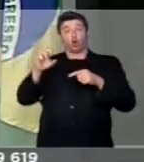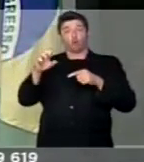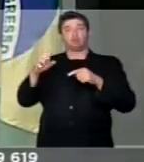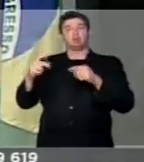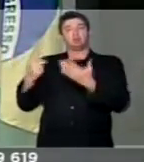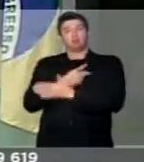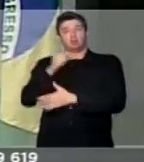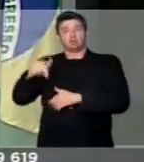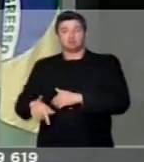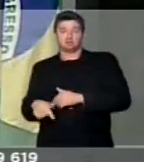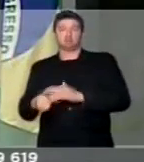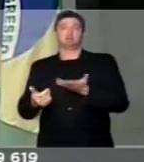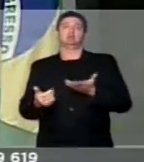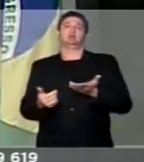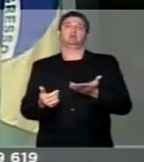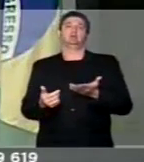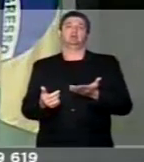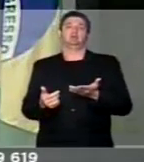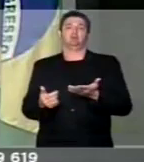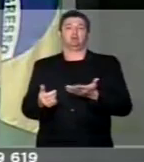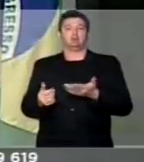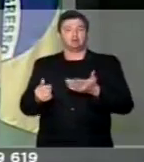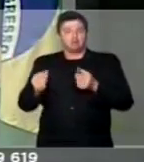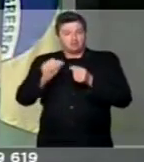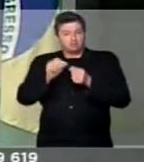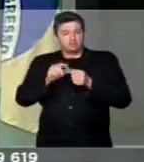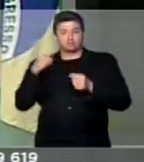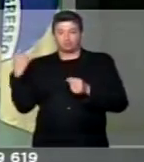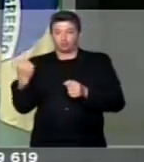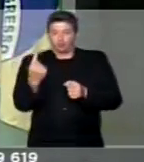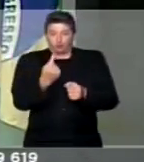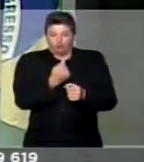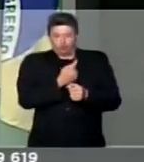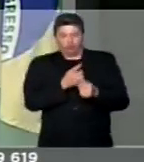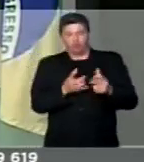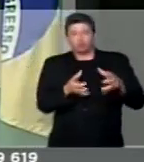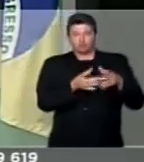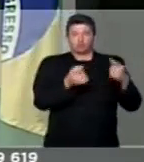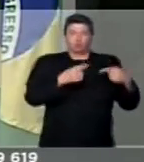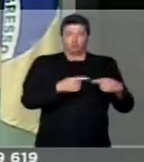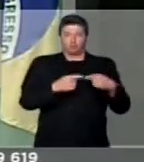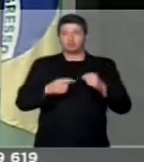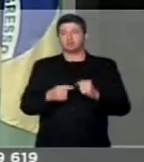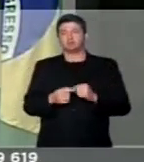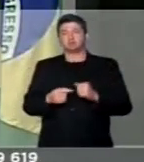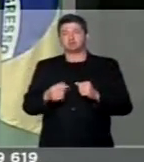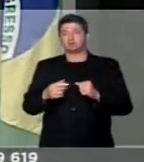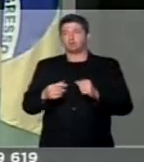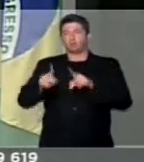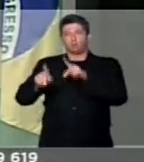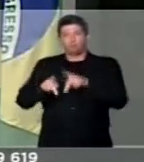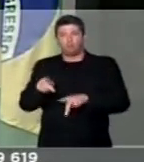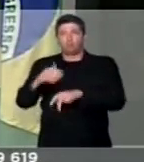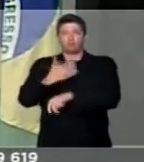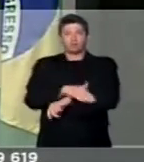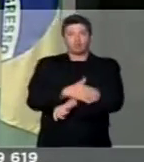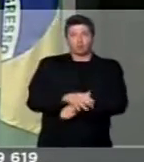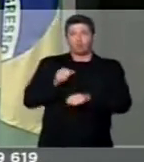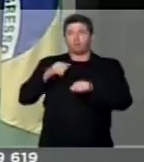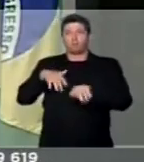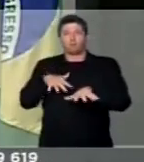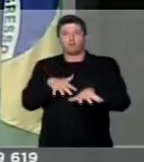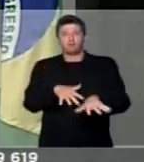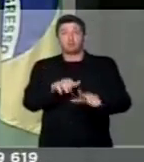marcha aqui, sendo promovida por nós, da oposição, pelo povo, pelas ruas, pelos